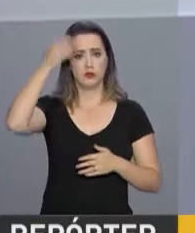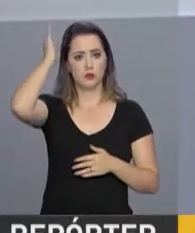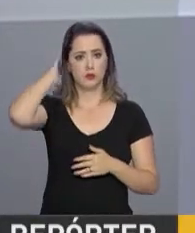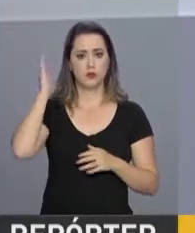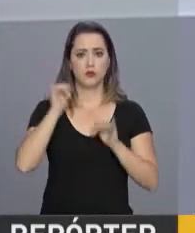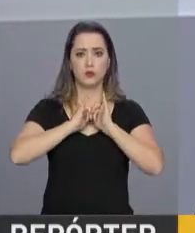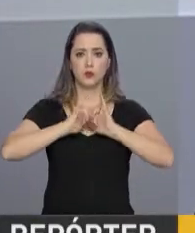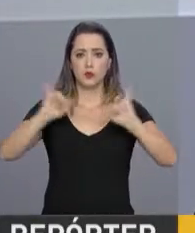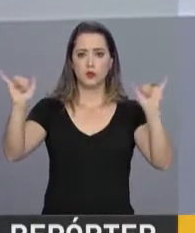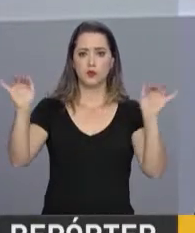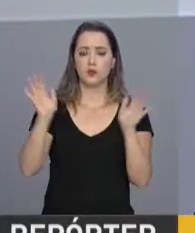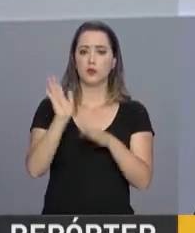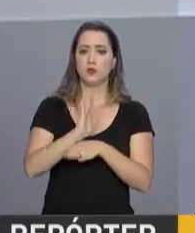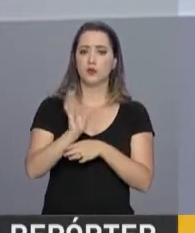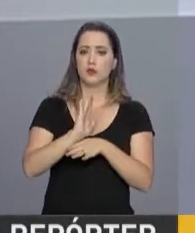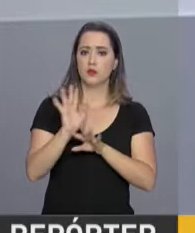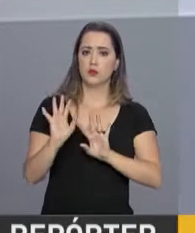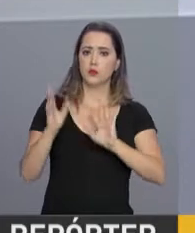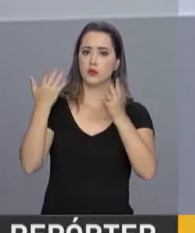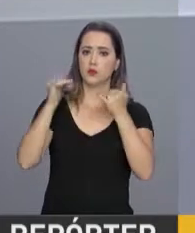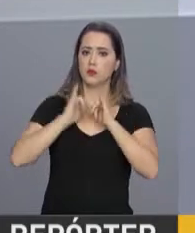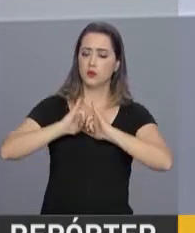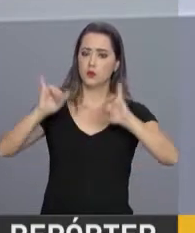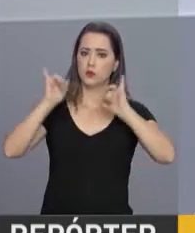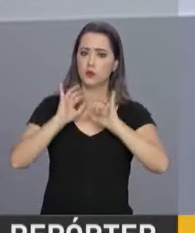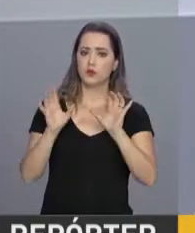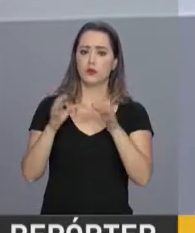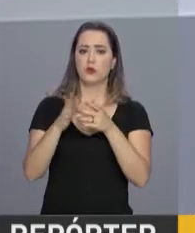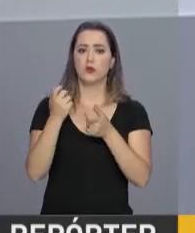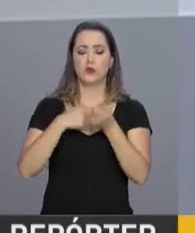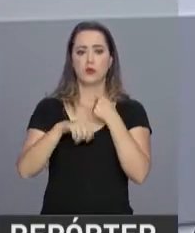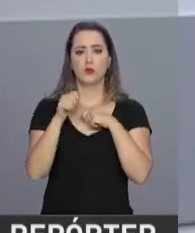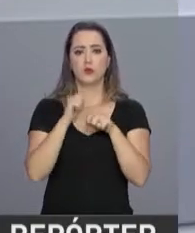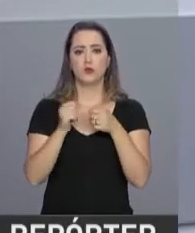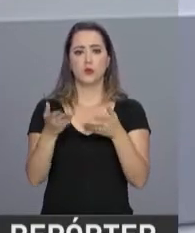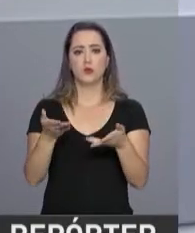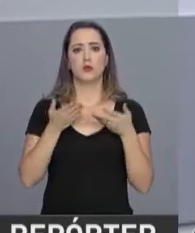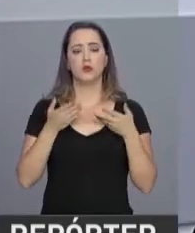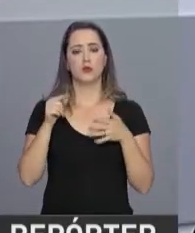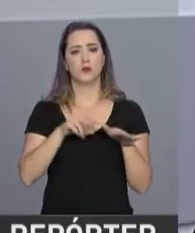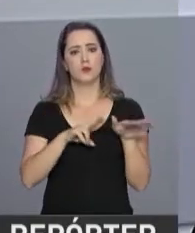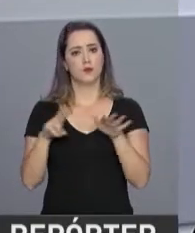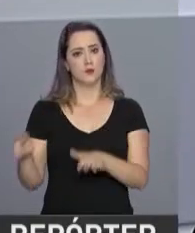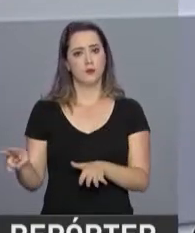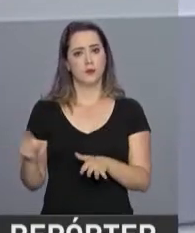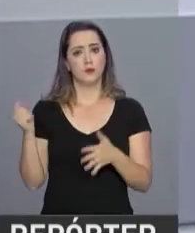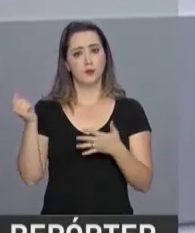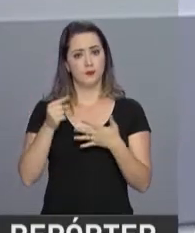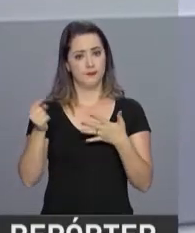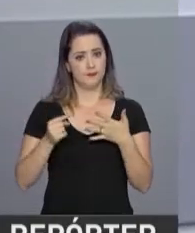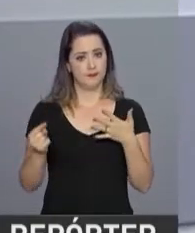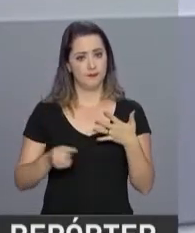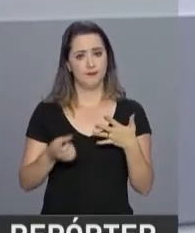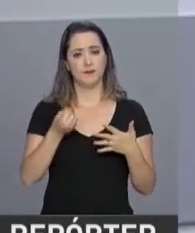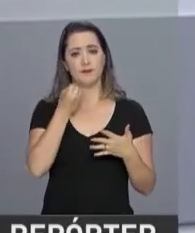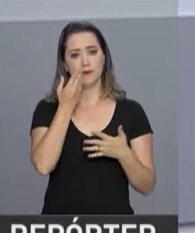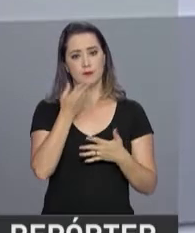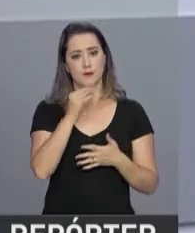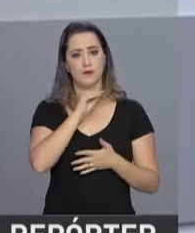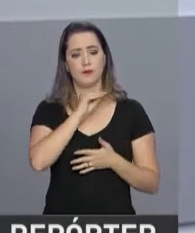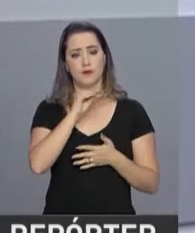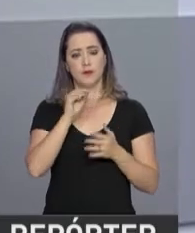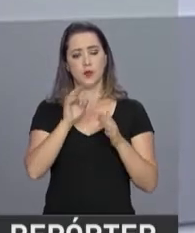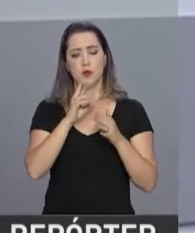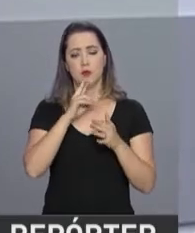michel temer divulgou um vídeo em que comemora notícias da área econômica recebidas nesta semana entre elas destaque para